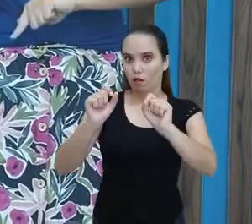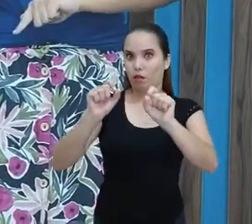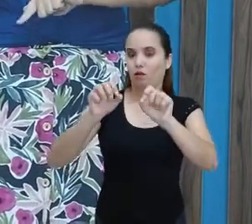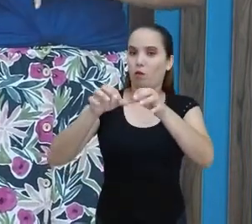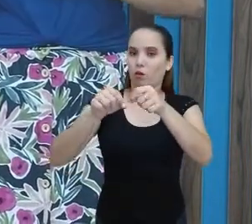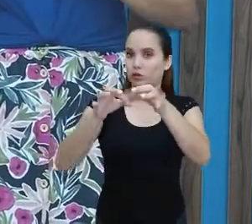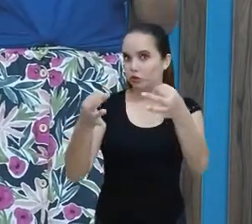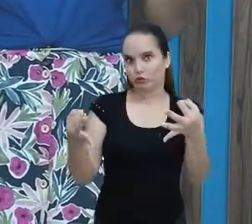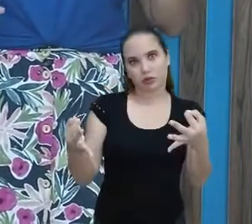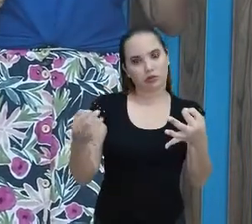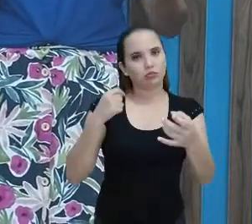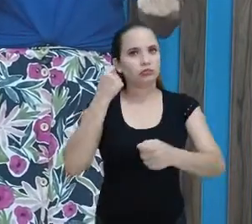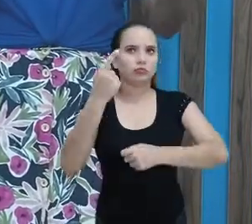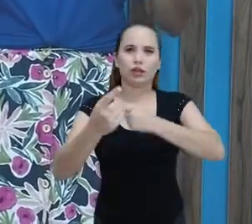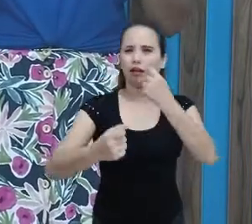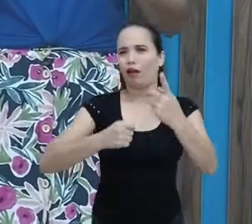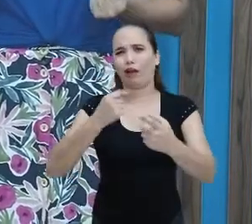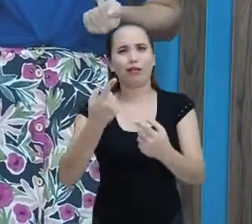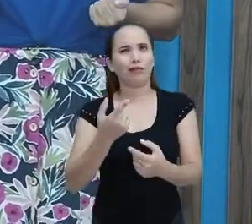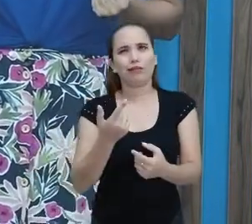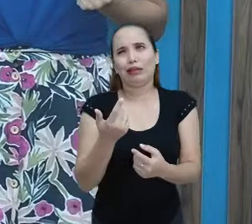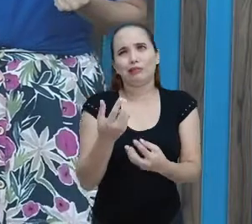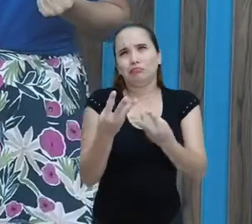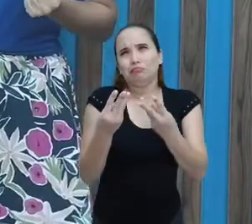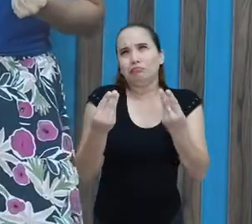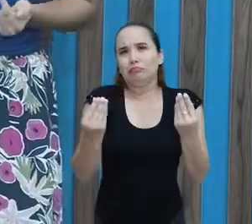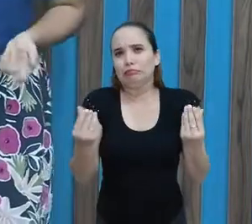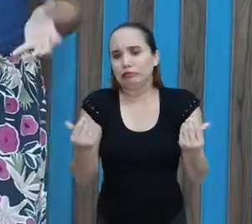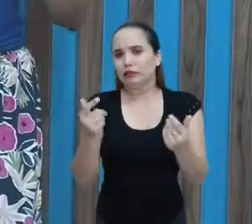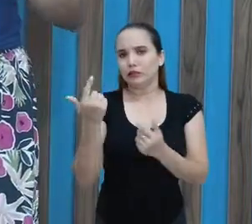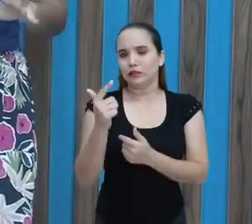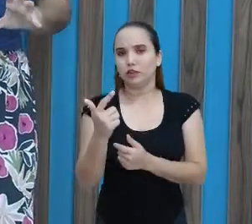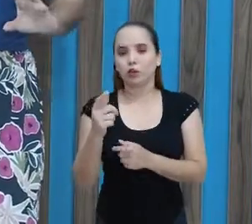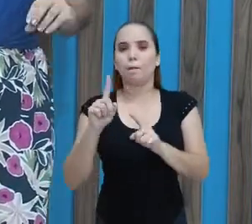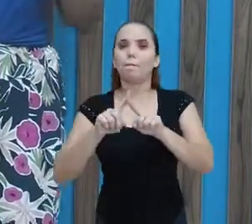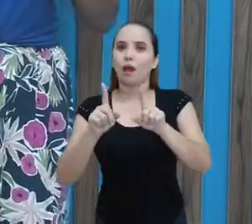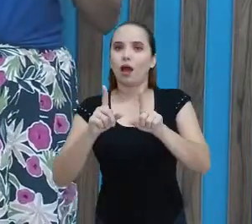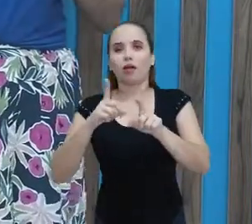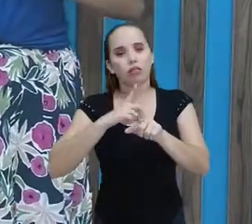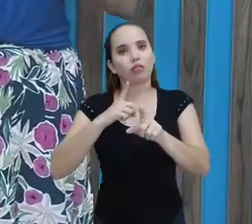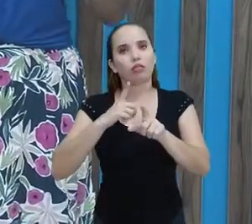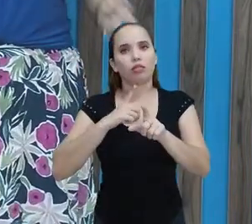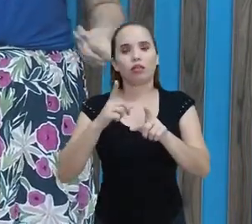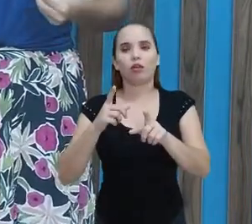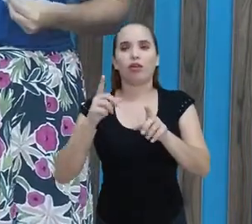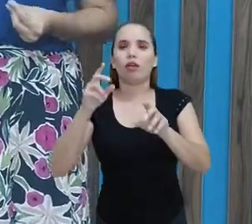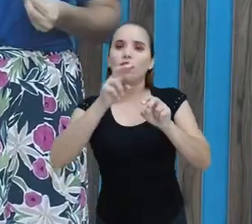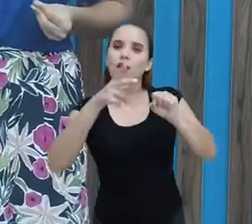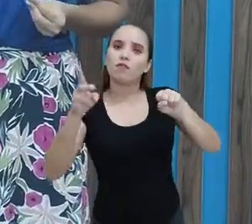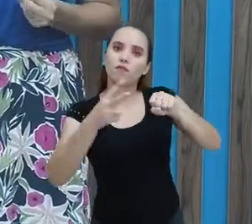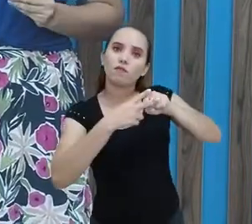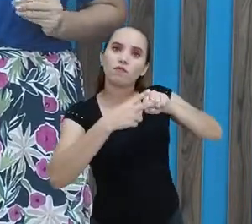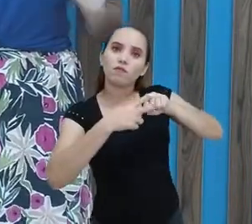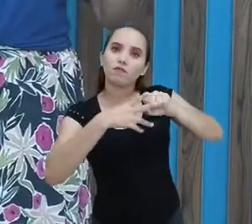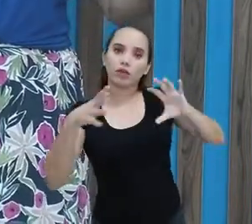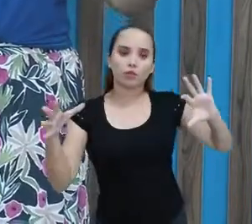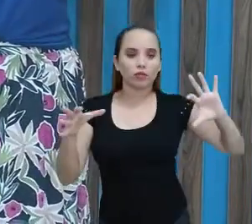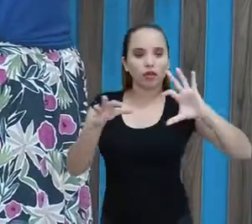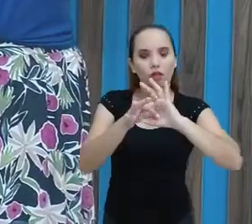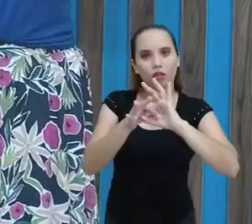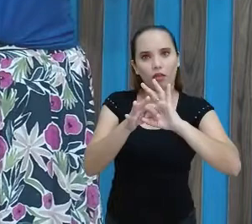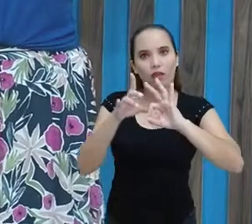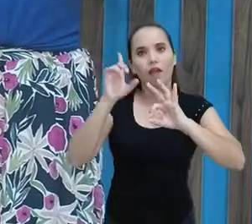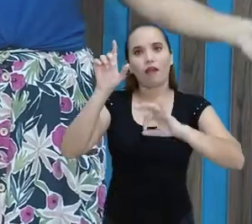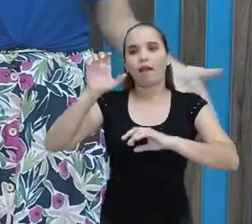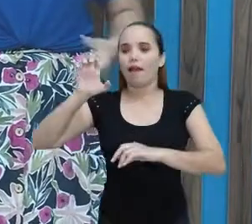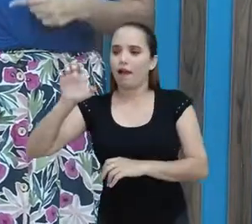tão simples, se a gente fala de uma descrição subjetiva, mas a gente tem o quê? Verbos de ligação. Então, ela